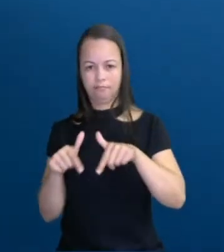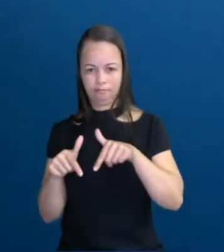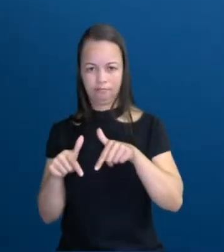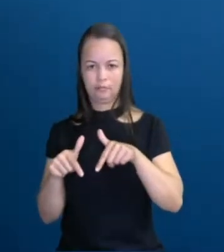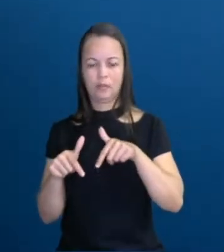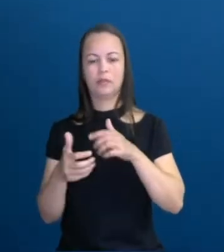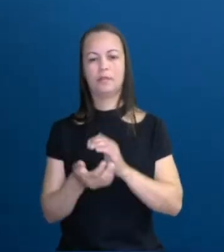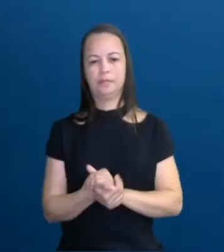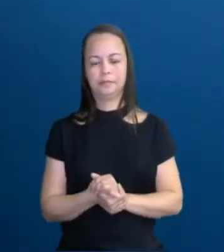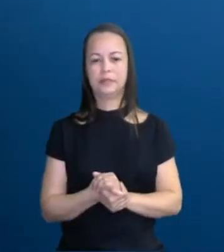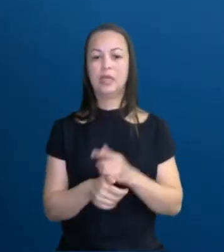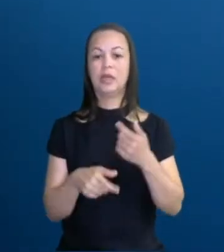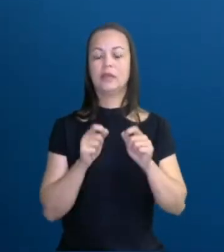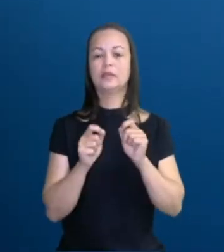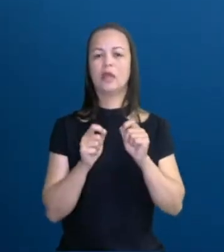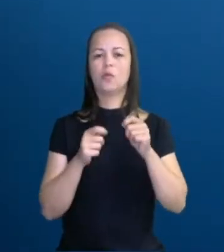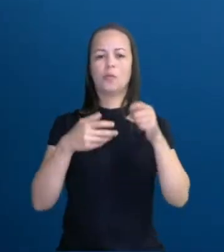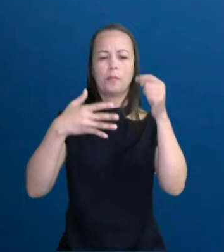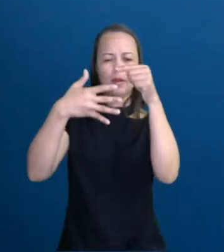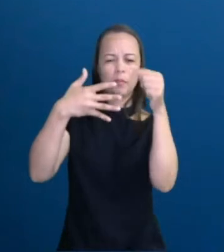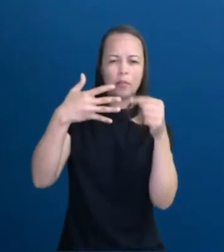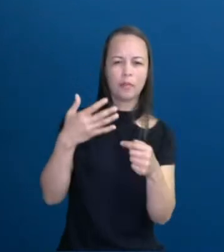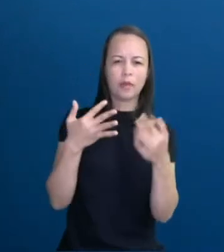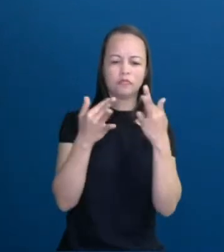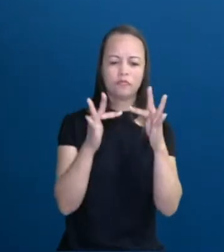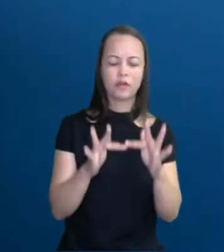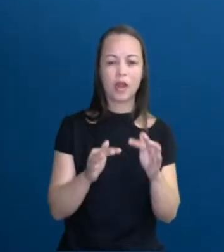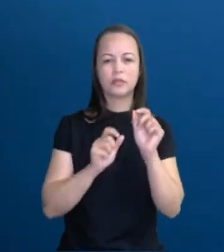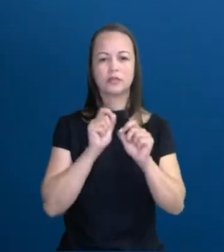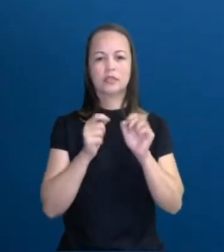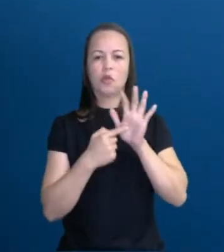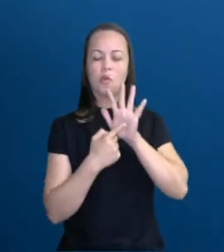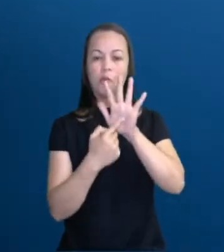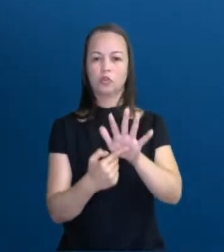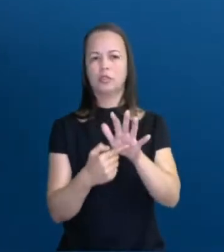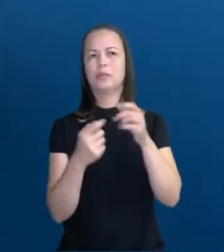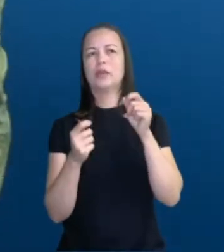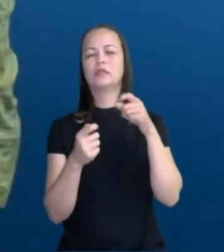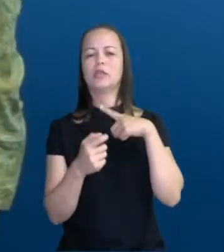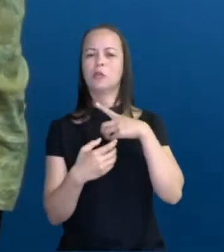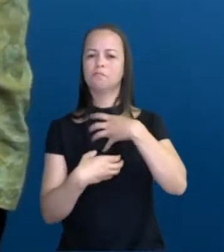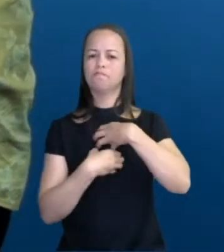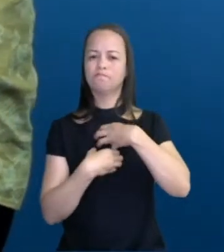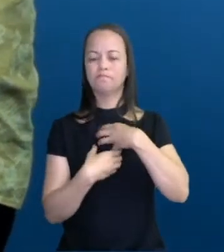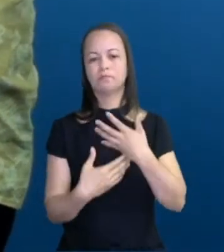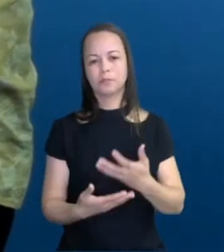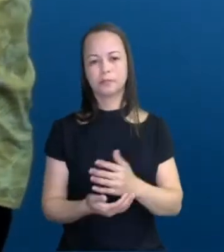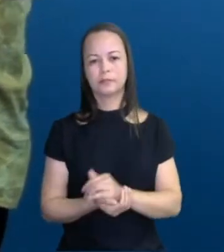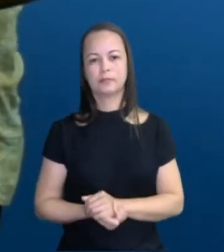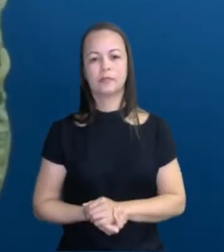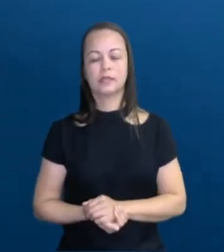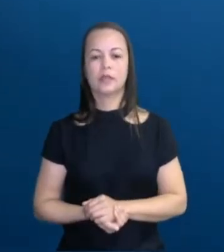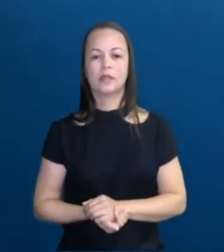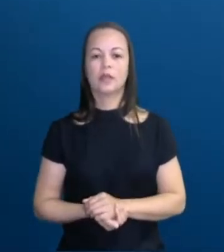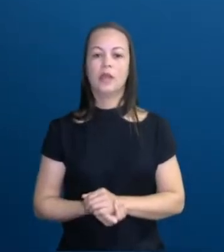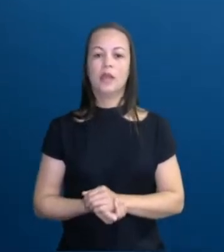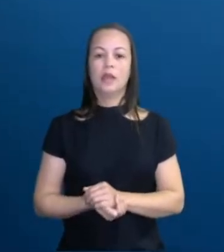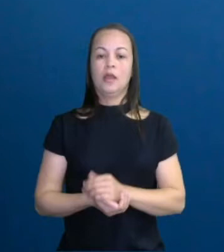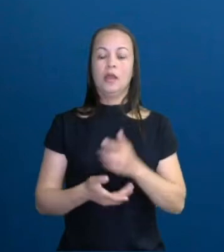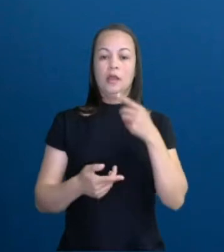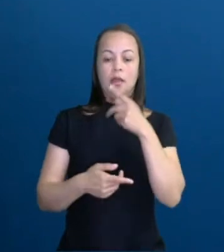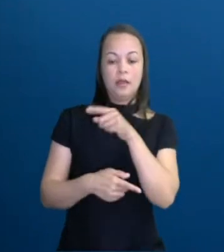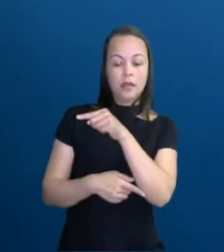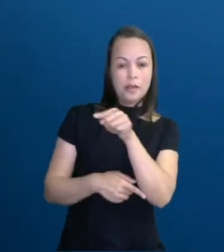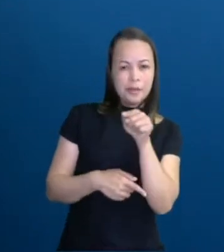eu mencionei aqui nos exemplos, eles precisam de um complemento para que a frase tenha um sentido. Esses